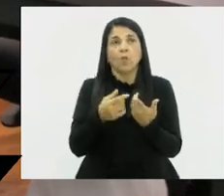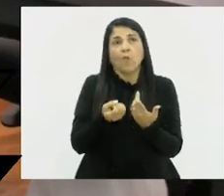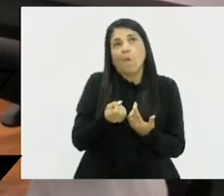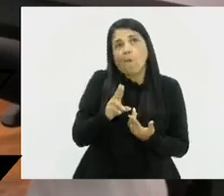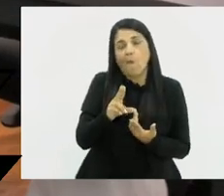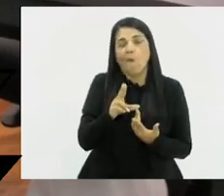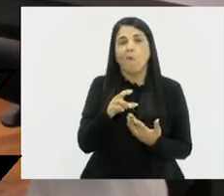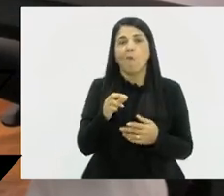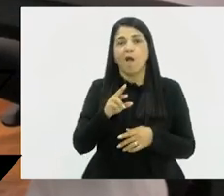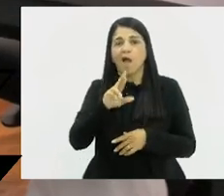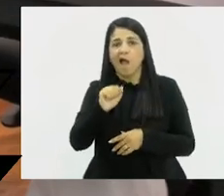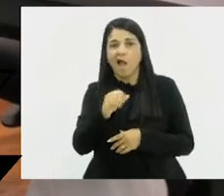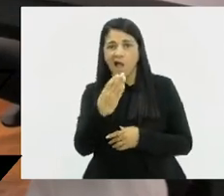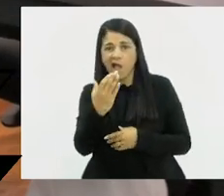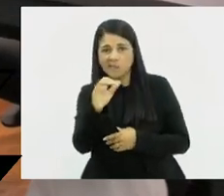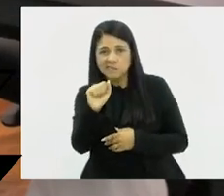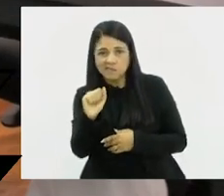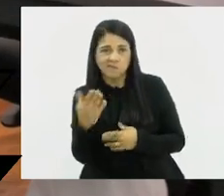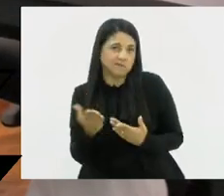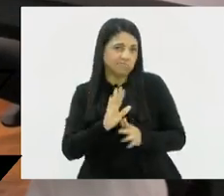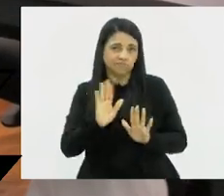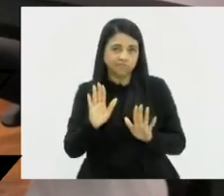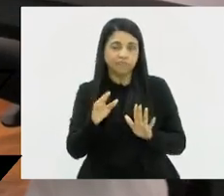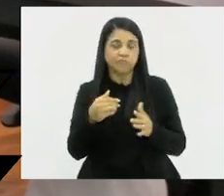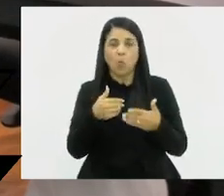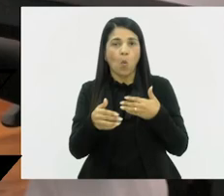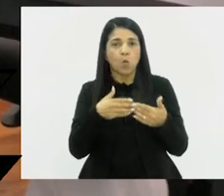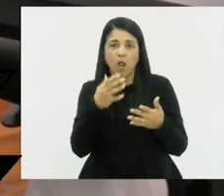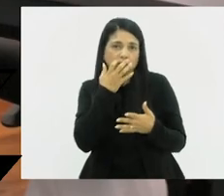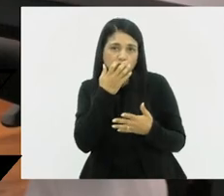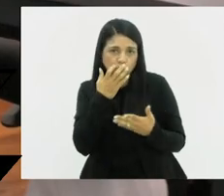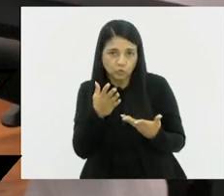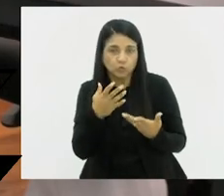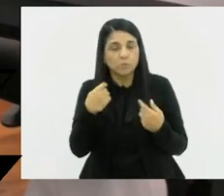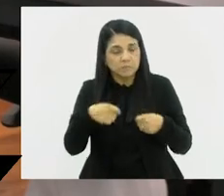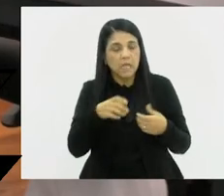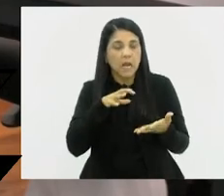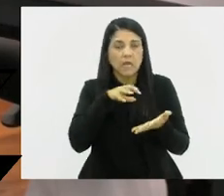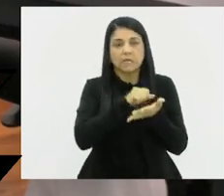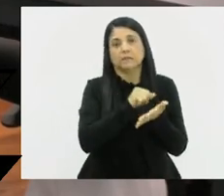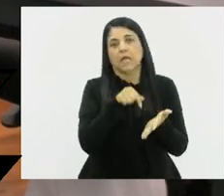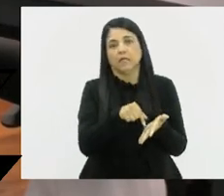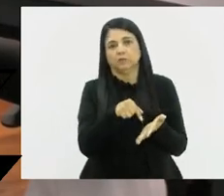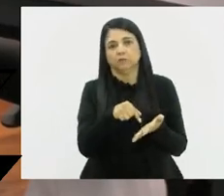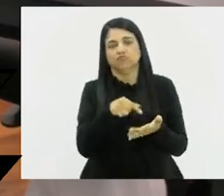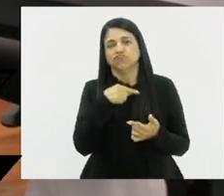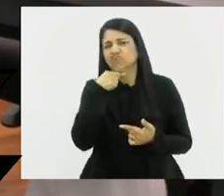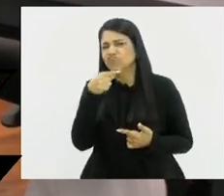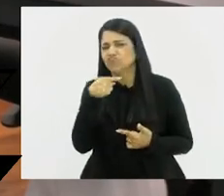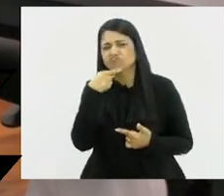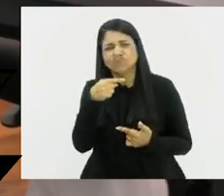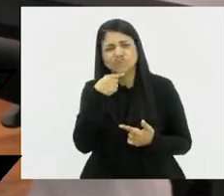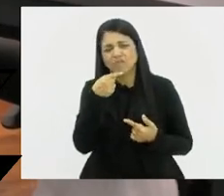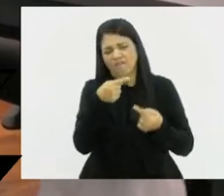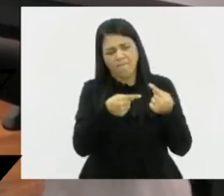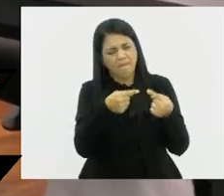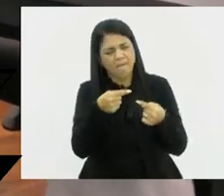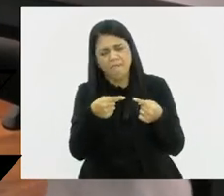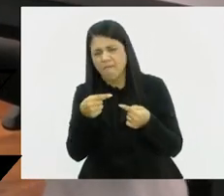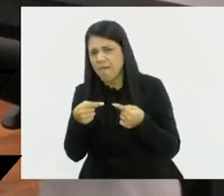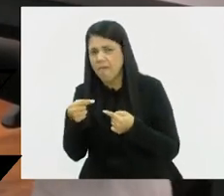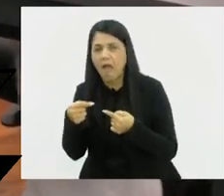não, e fazer o cadastro dos animais. Não vai adiantar nada a gente ficar aqui